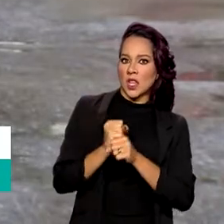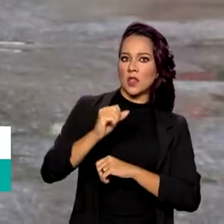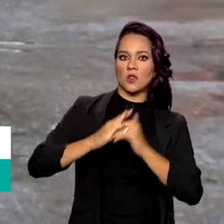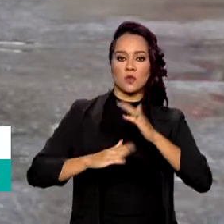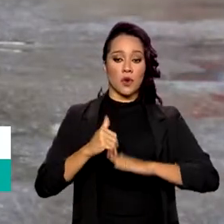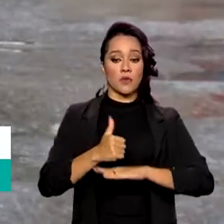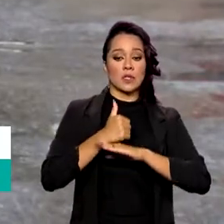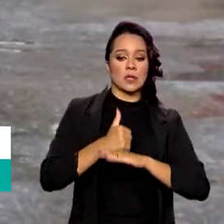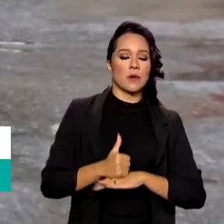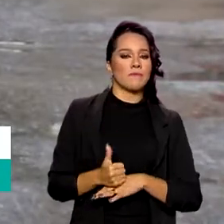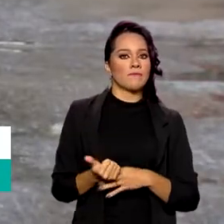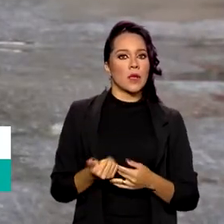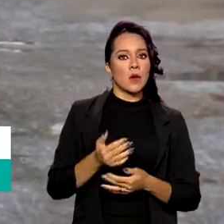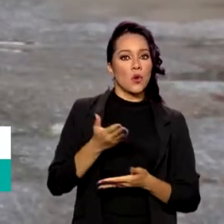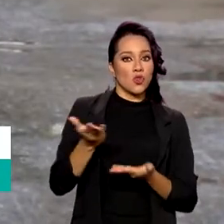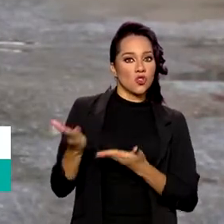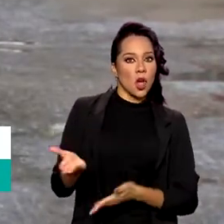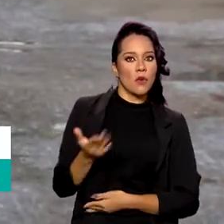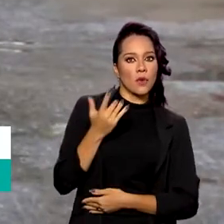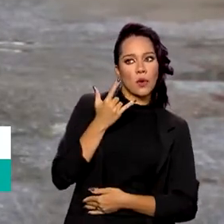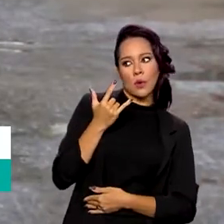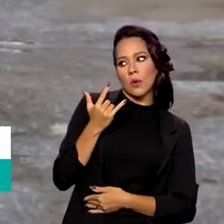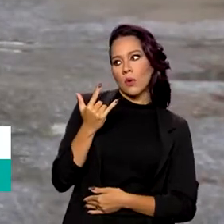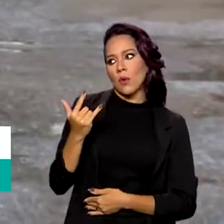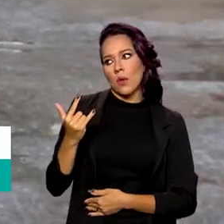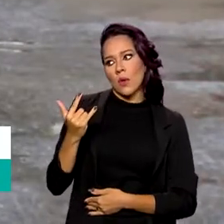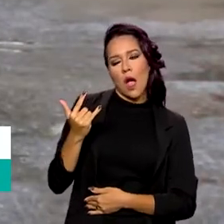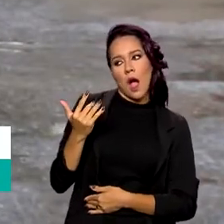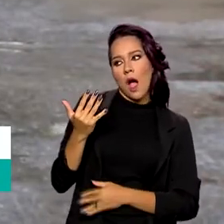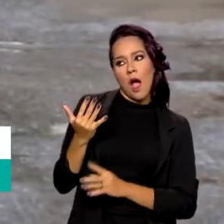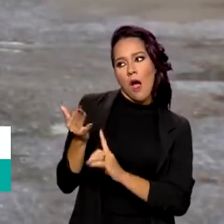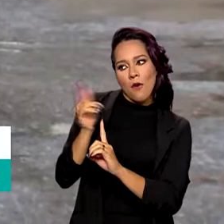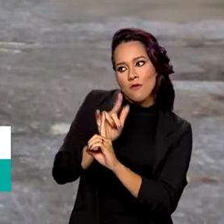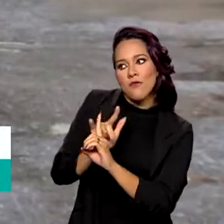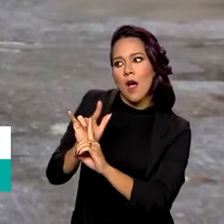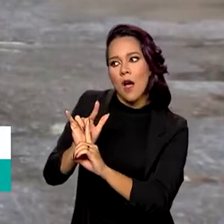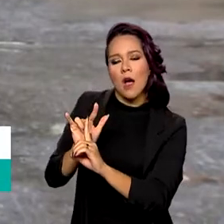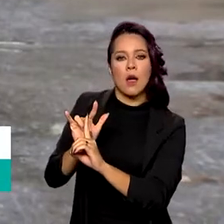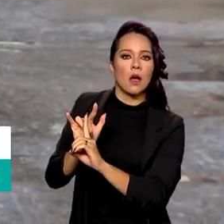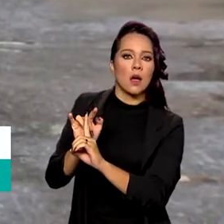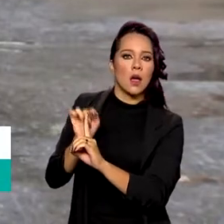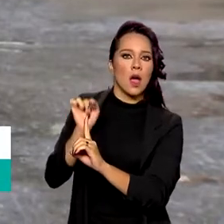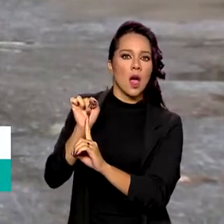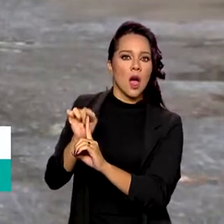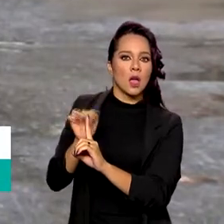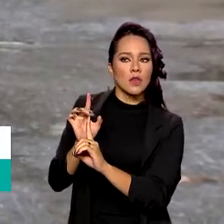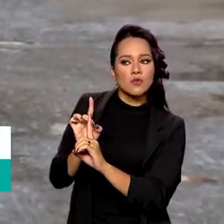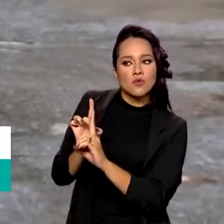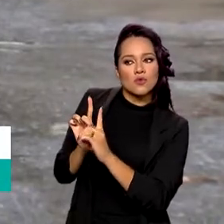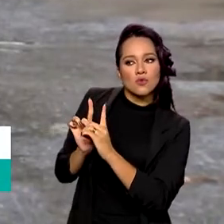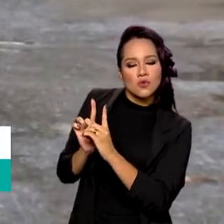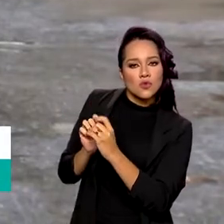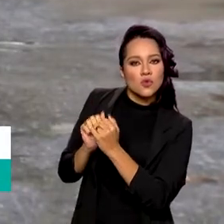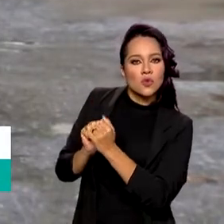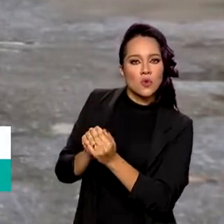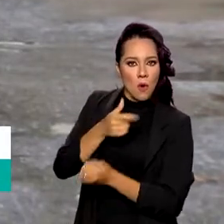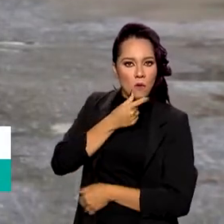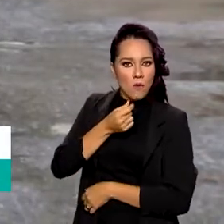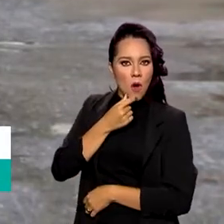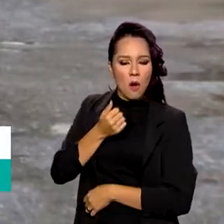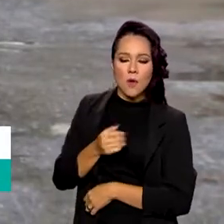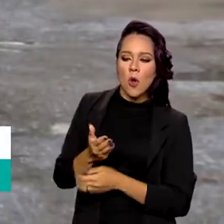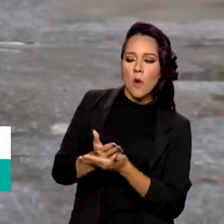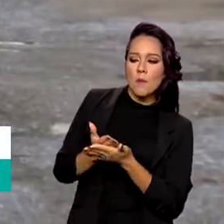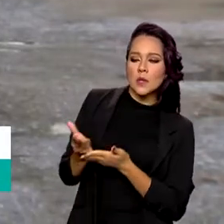de carreira teria atraído jovem que era fã de José Dumont a partir daí então dessa aproximação entre os dois José Dumont